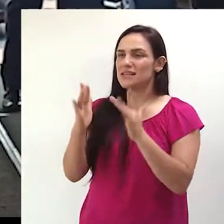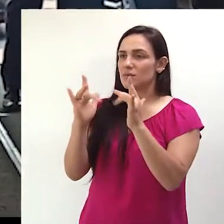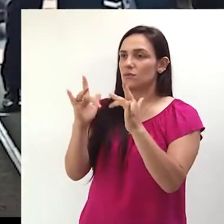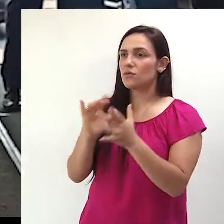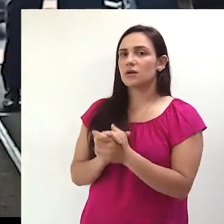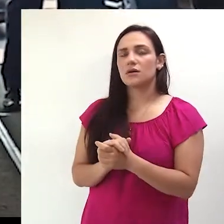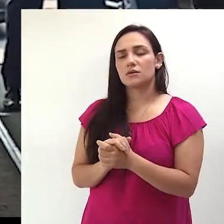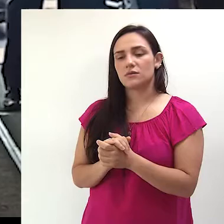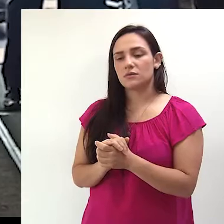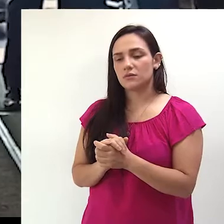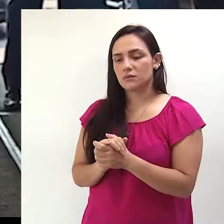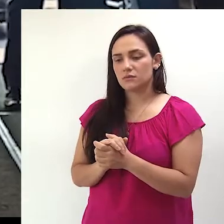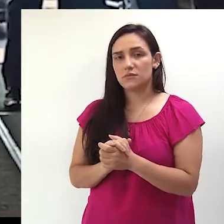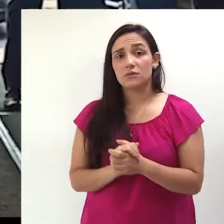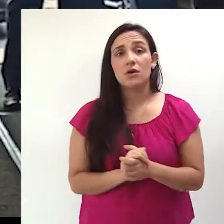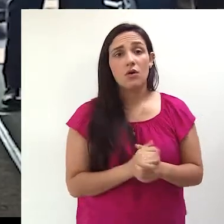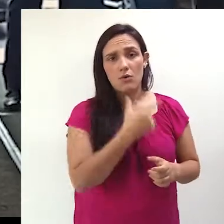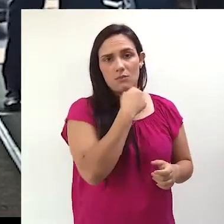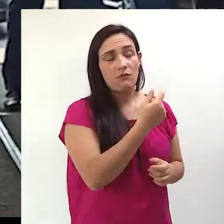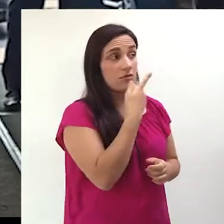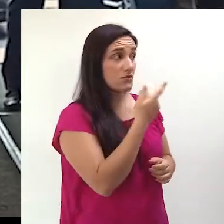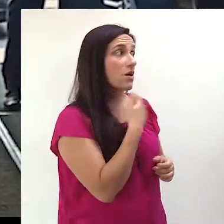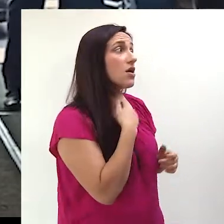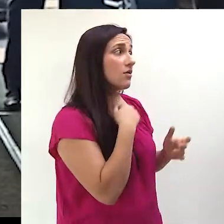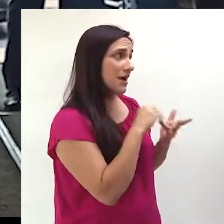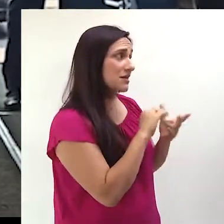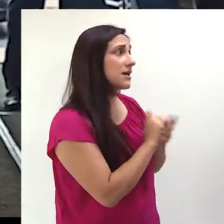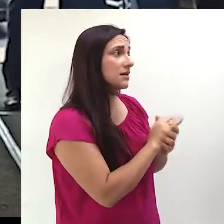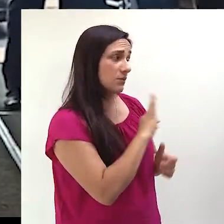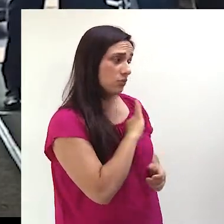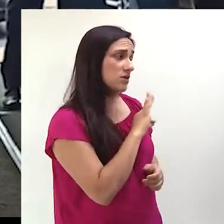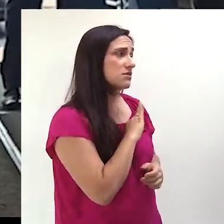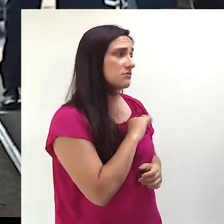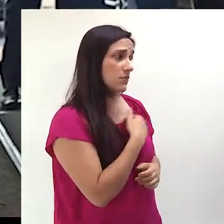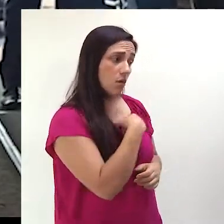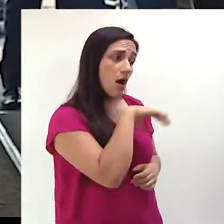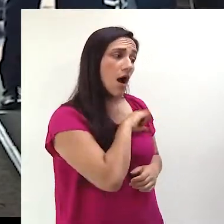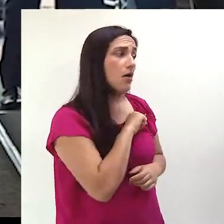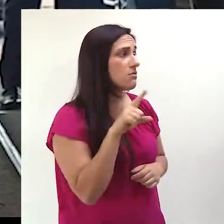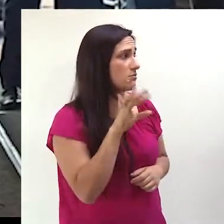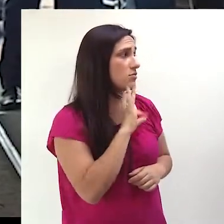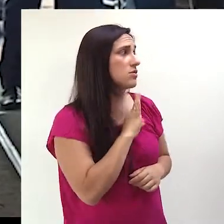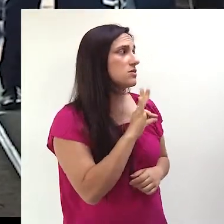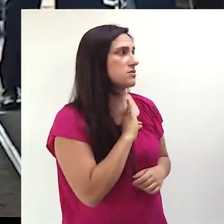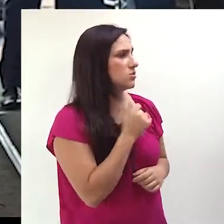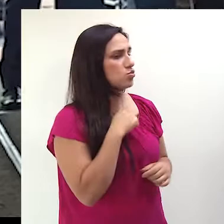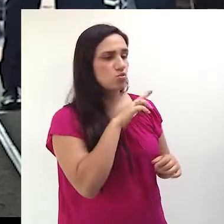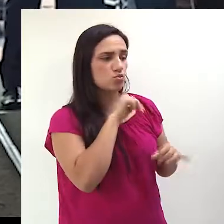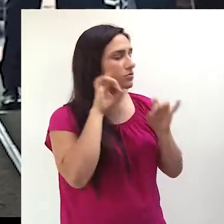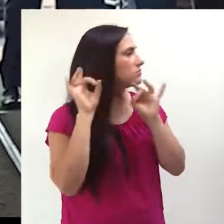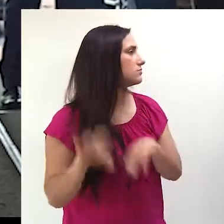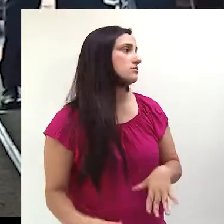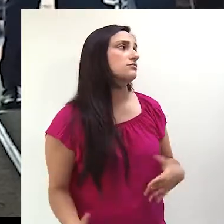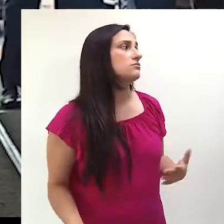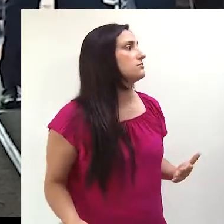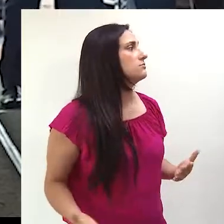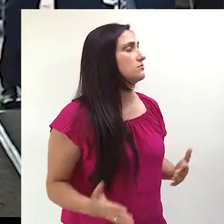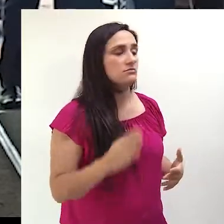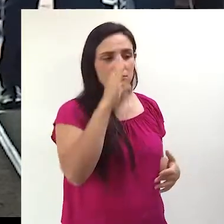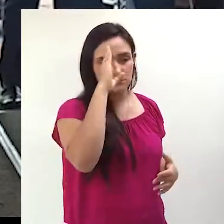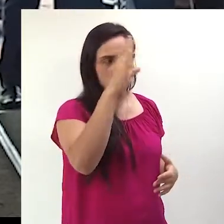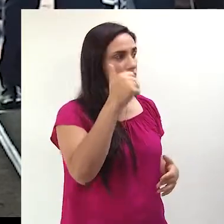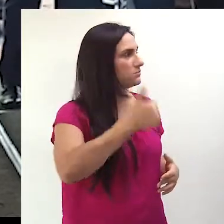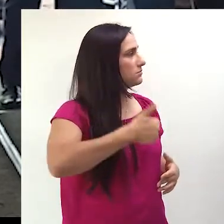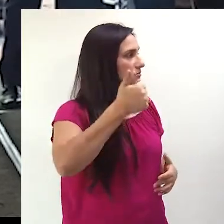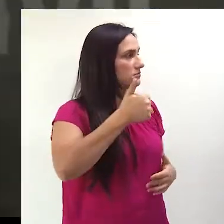falou foi que ele era casado com a Polícia Civil. Então, a profissão dele sempre veio